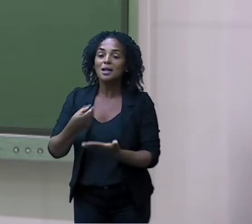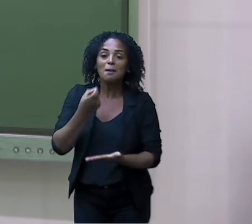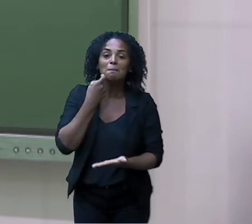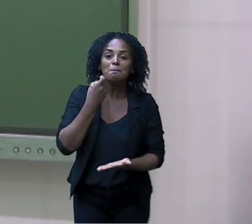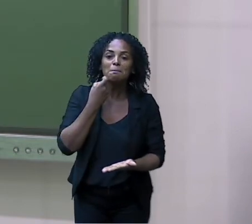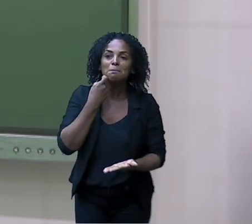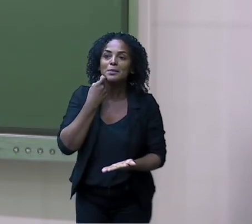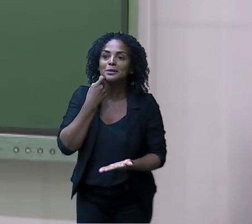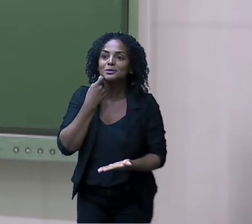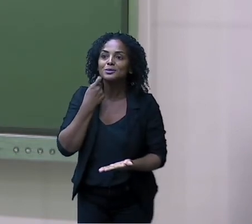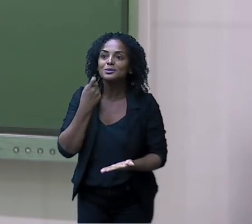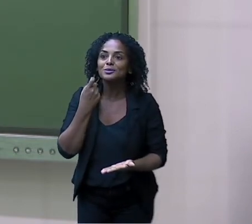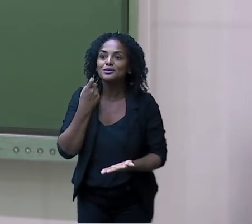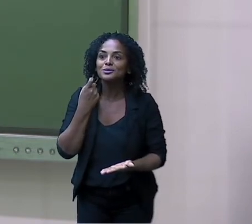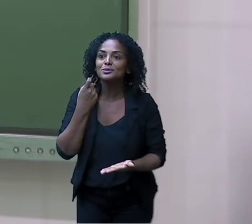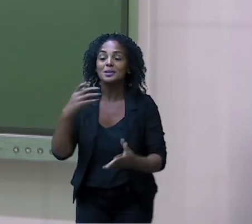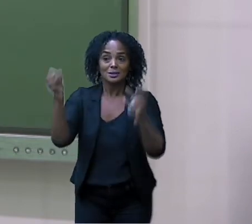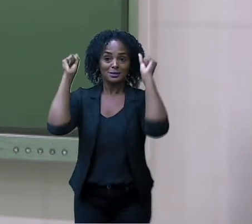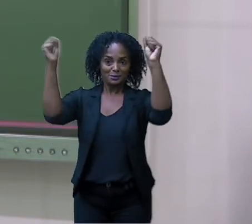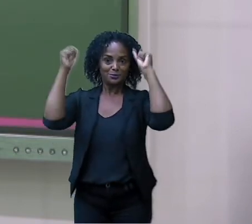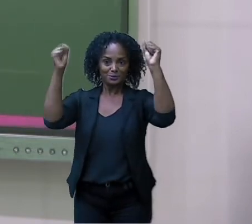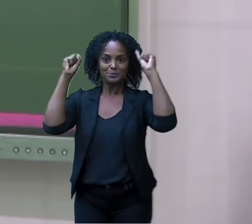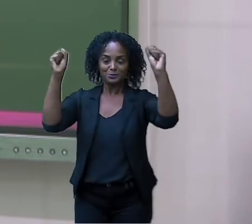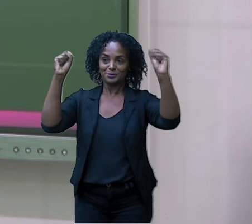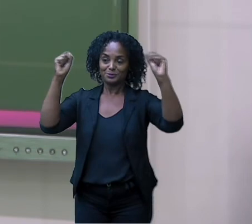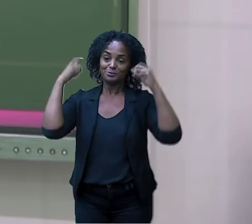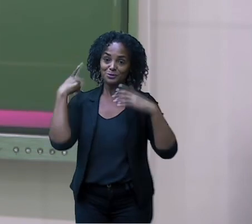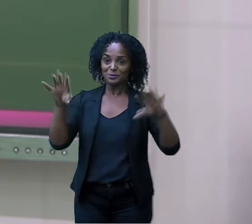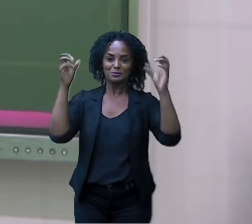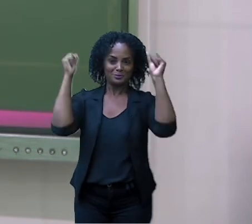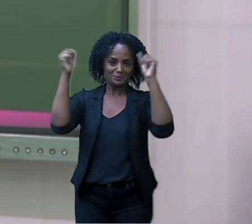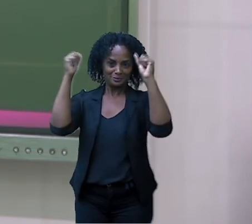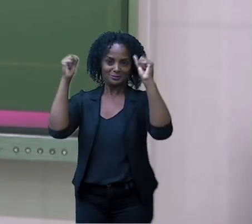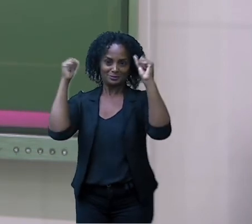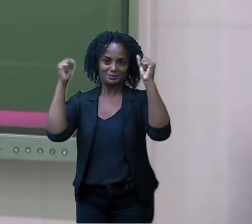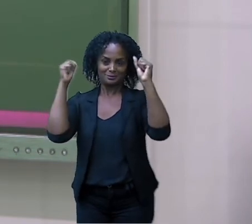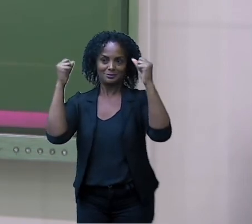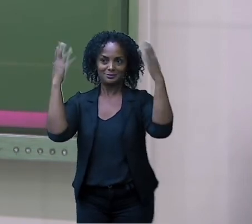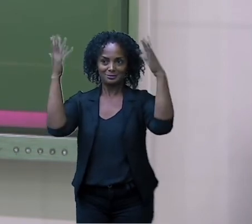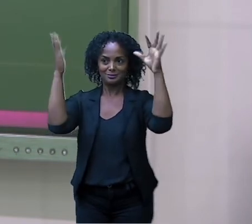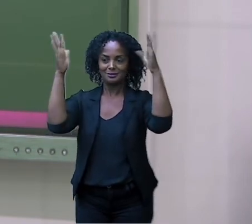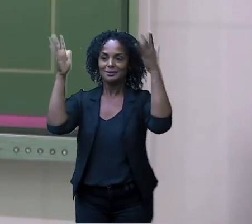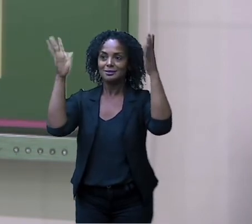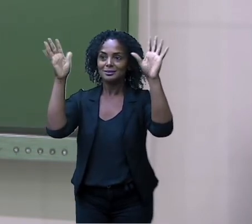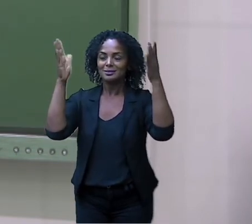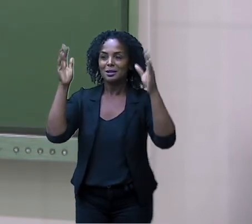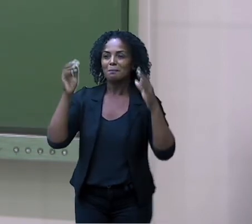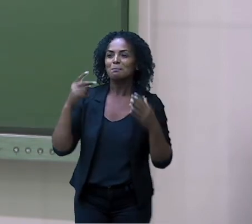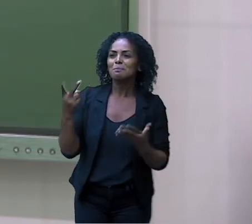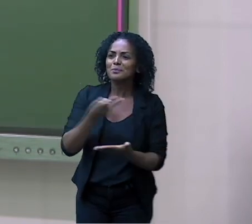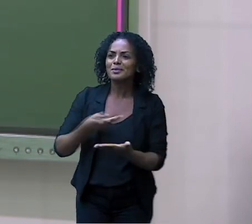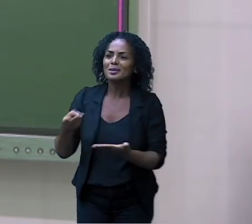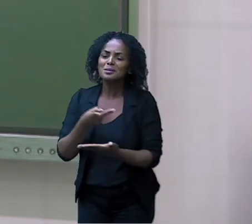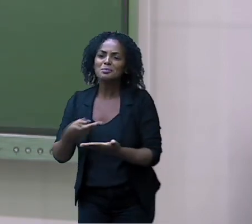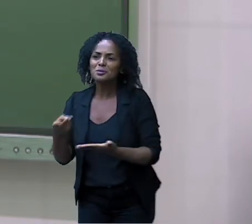O peixe já abriu. E aqui? Isso mesmo. Bora. Tá quase.